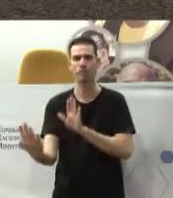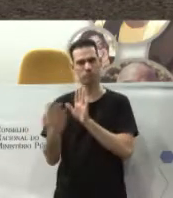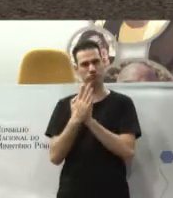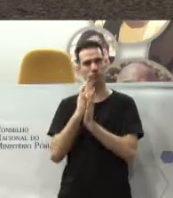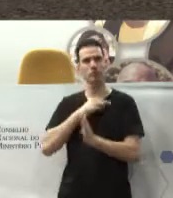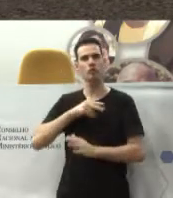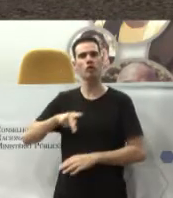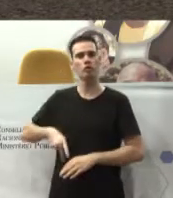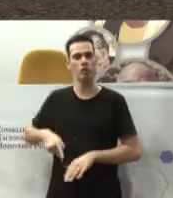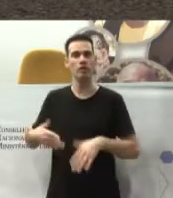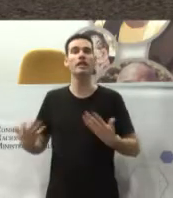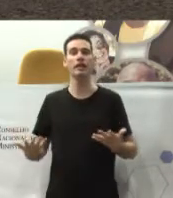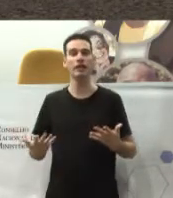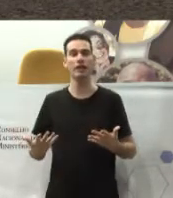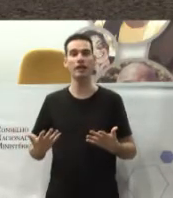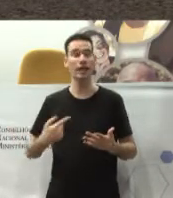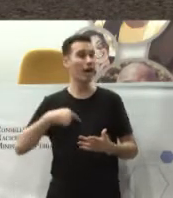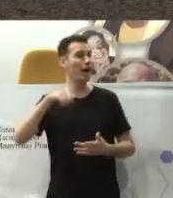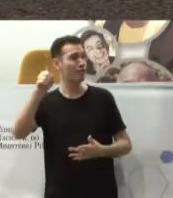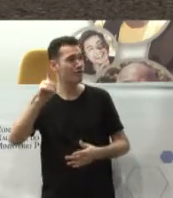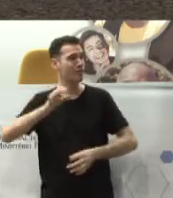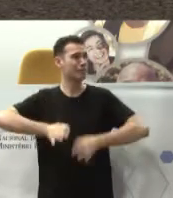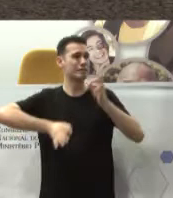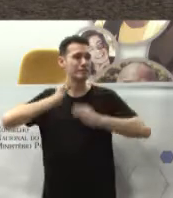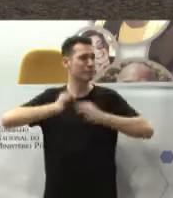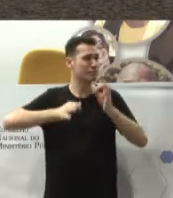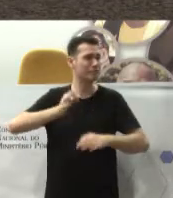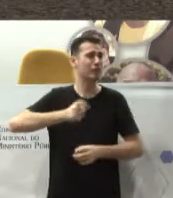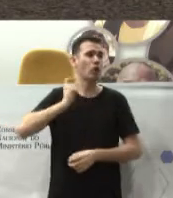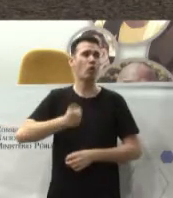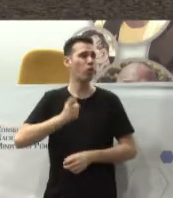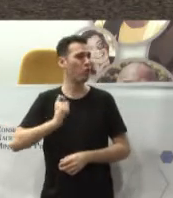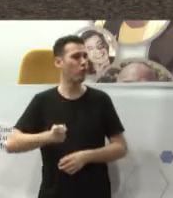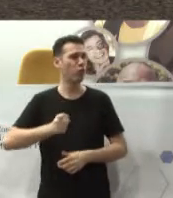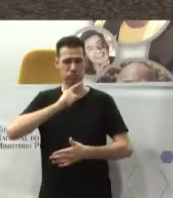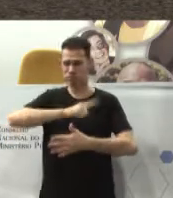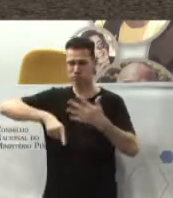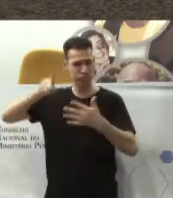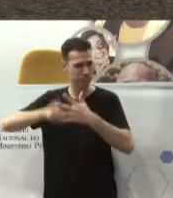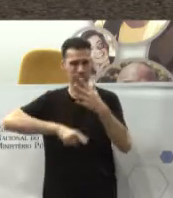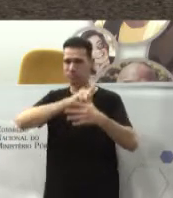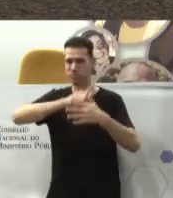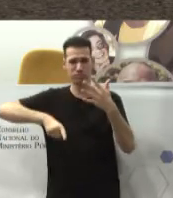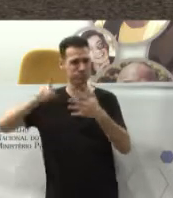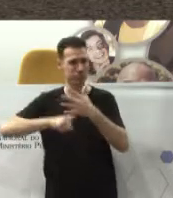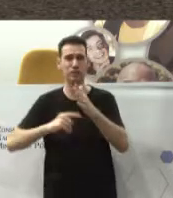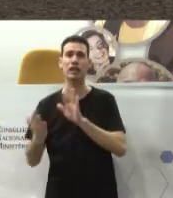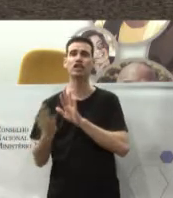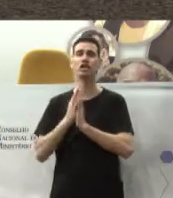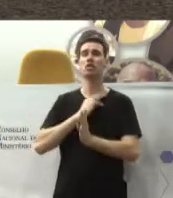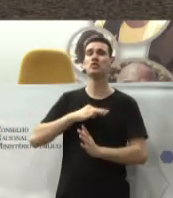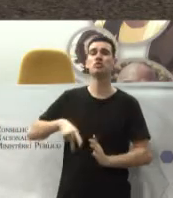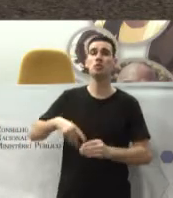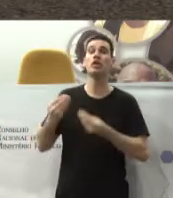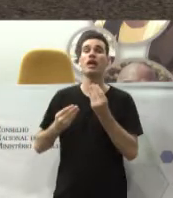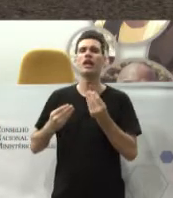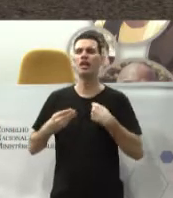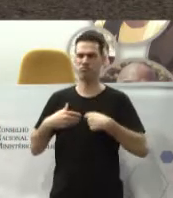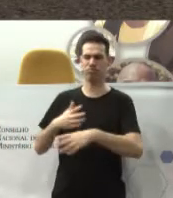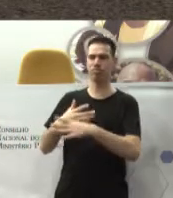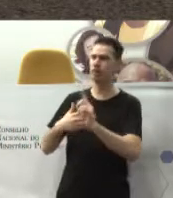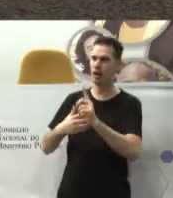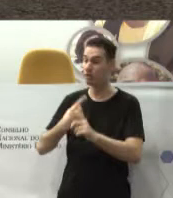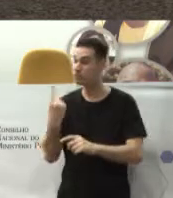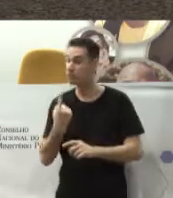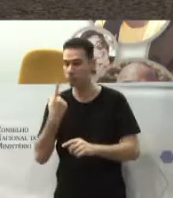as instâncias da saúde lhe foram negadas. Isso é a negação da essência nossa de Ministério Público no marco constitucional